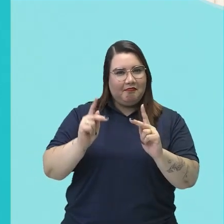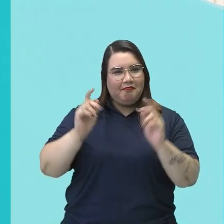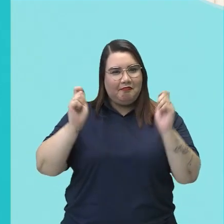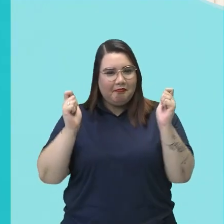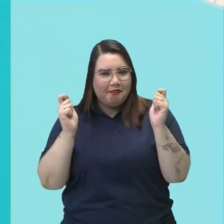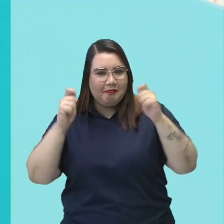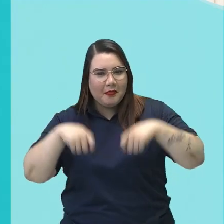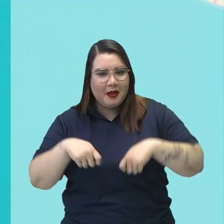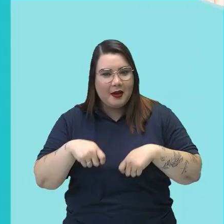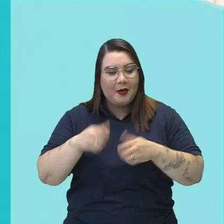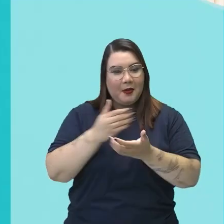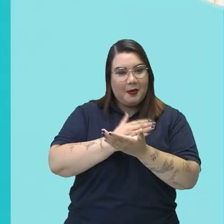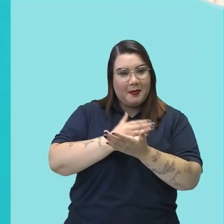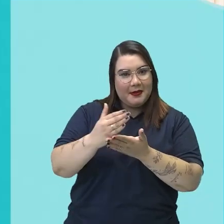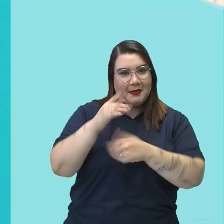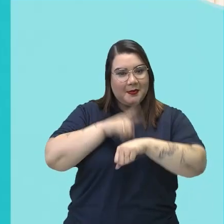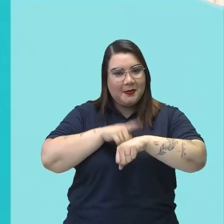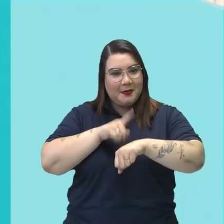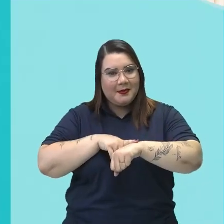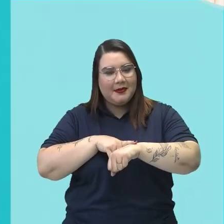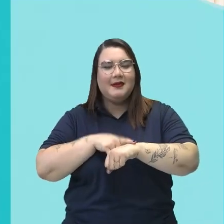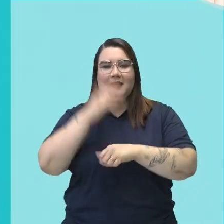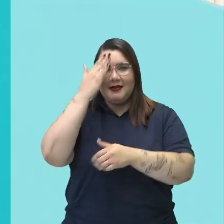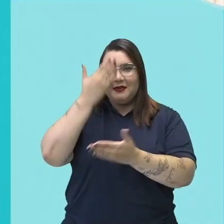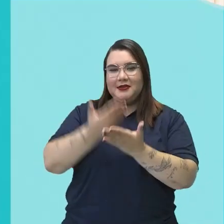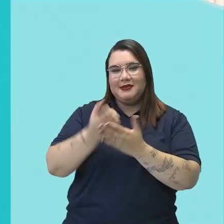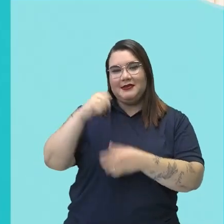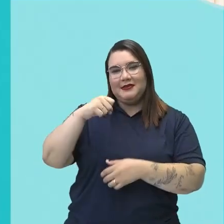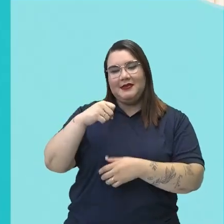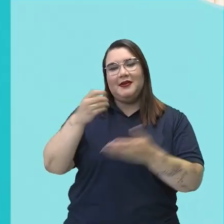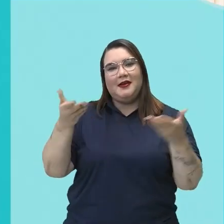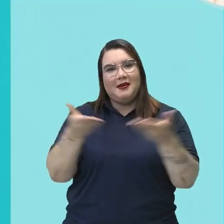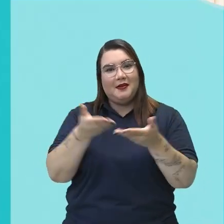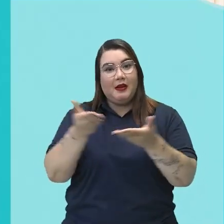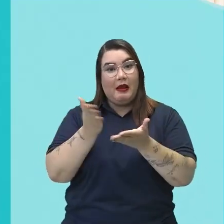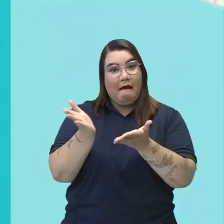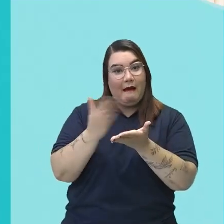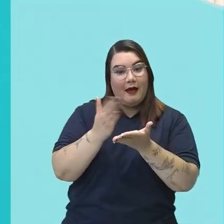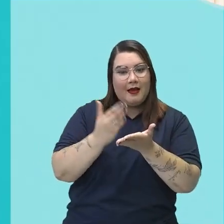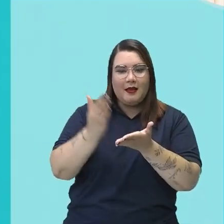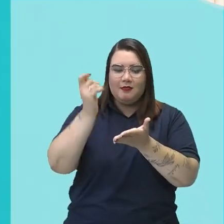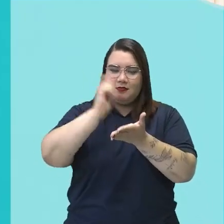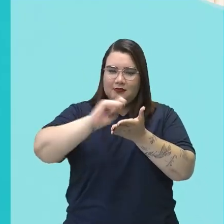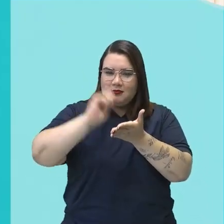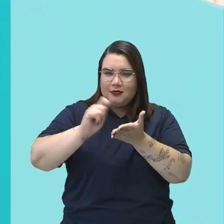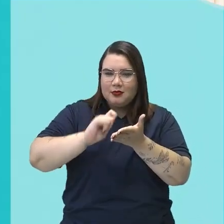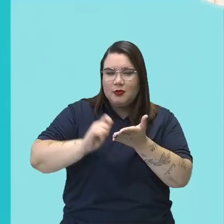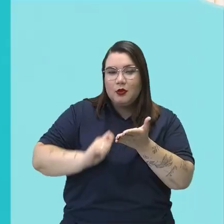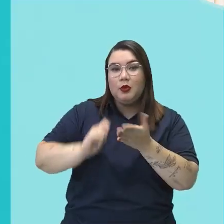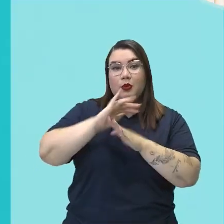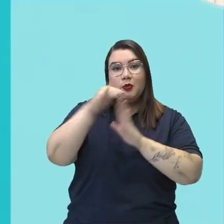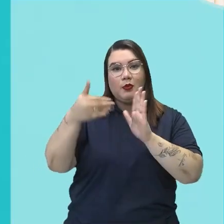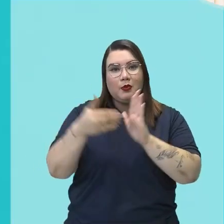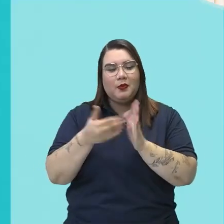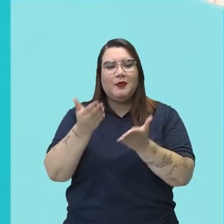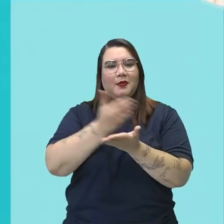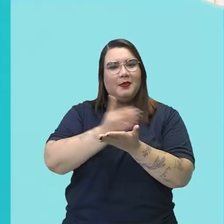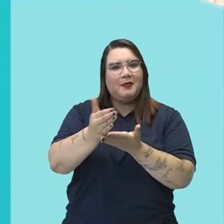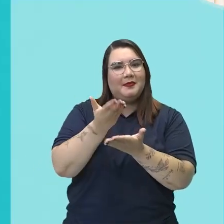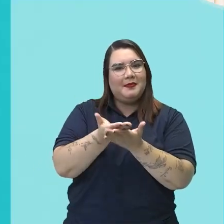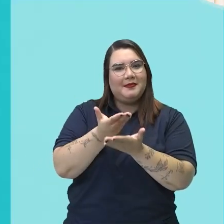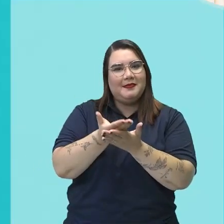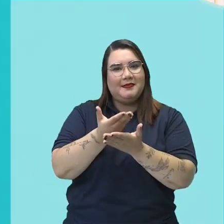estão preparados para esse momento? Acredito que sim. Então, pegue o seu caderno, a sua caneta, o seu lápis e faça